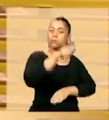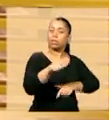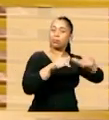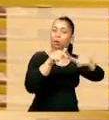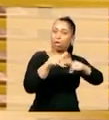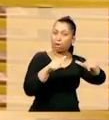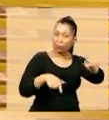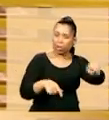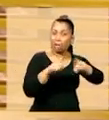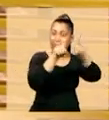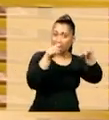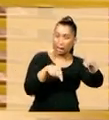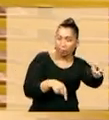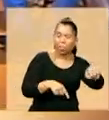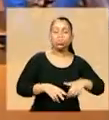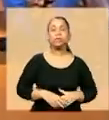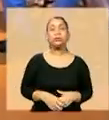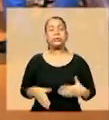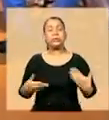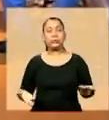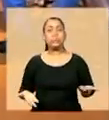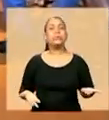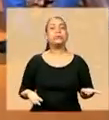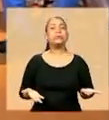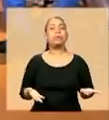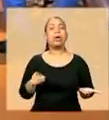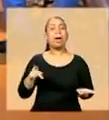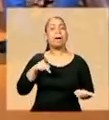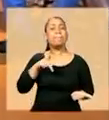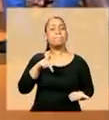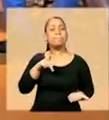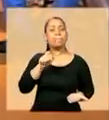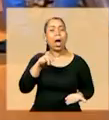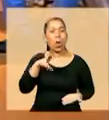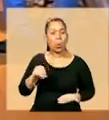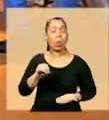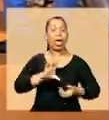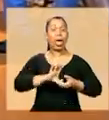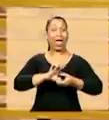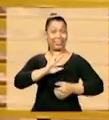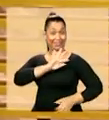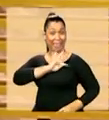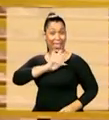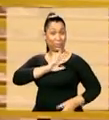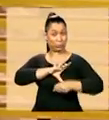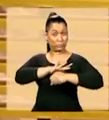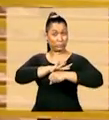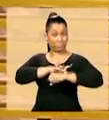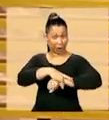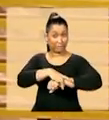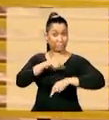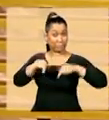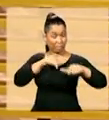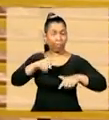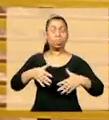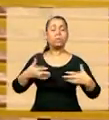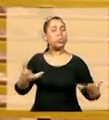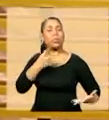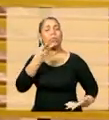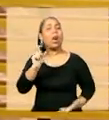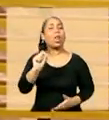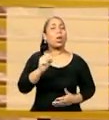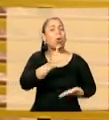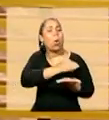esses trabalhadores, os casos que chegam ali, né? Exatamente. O Paulo é técnico em segurança do trabalho e vai explicar um pouquinho para a gente qual